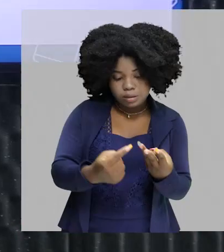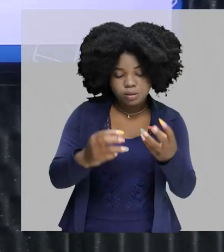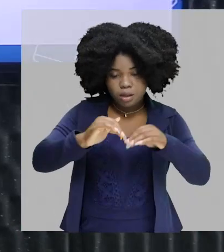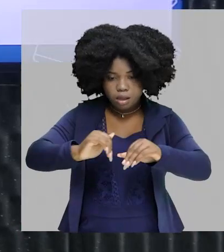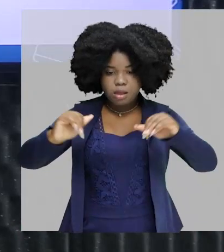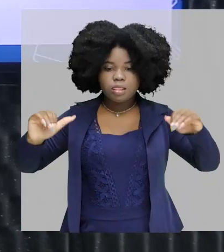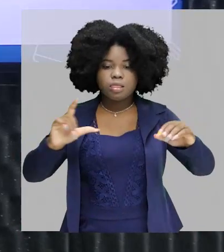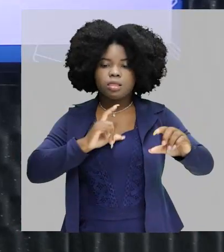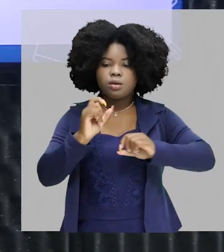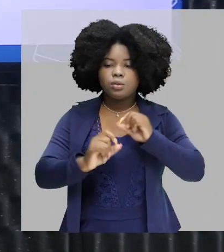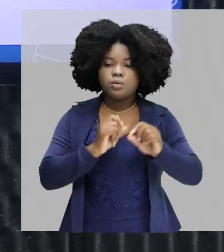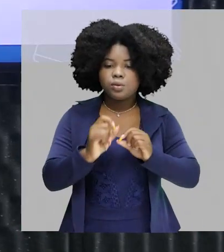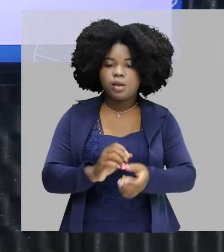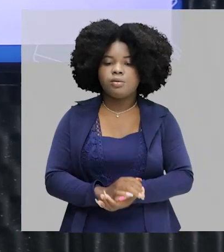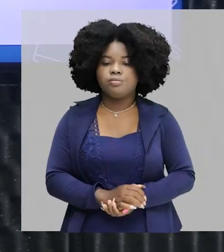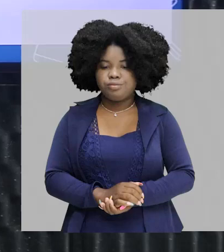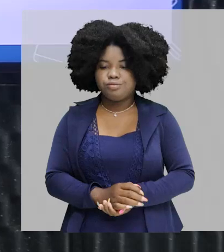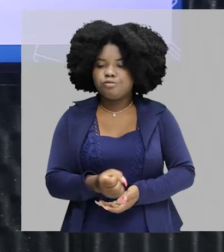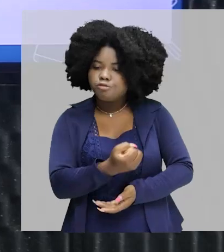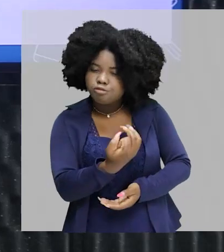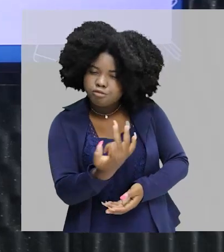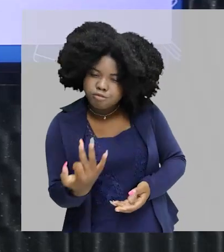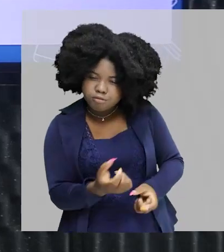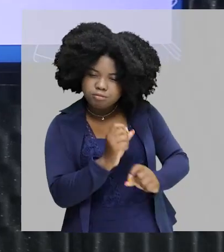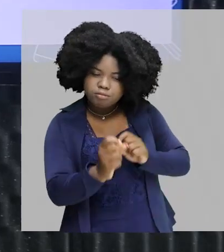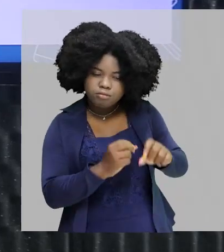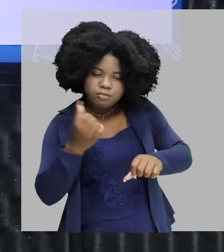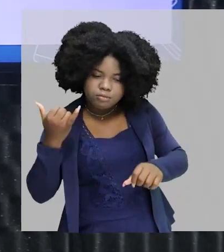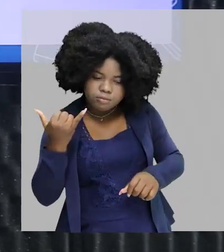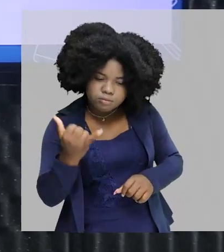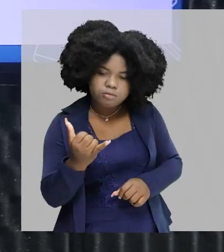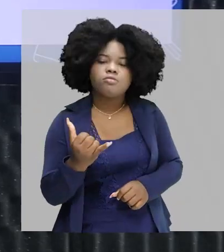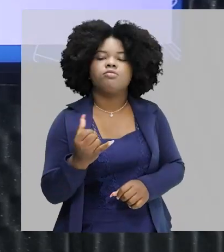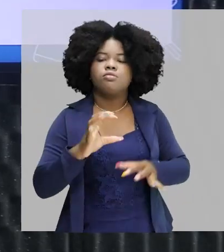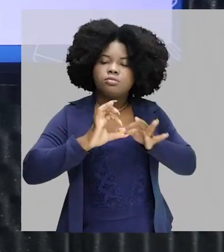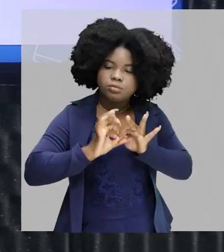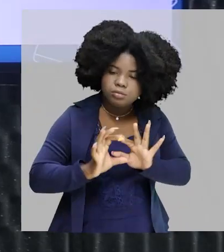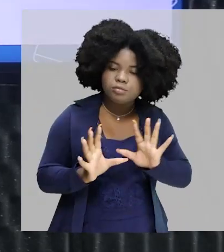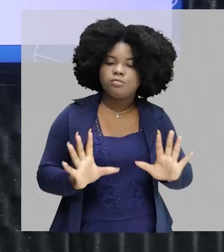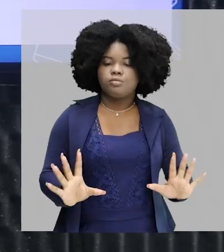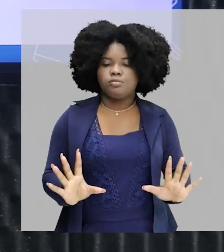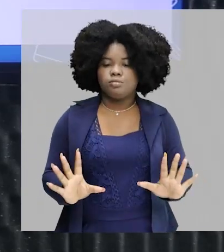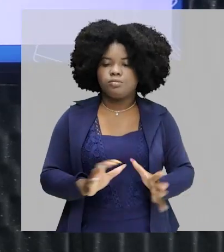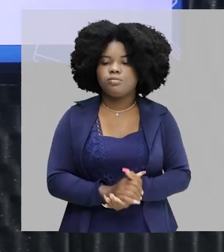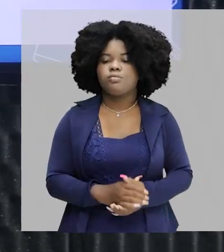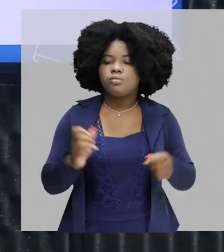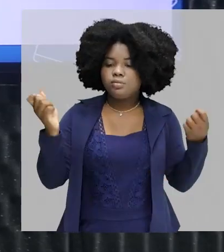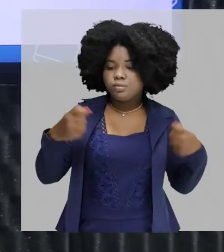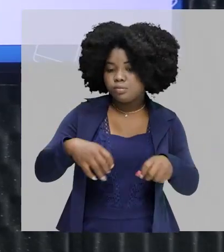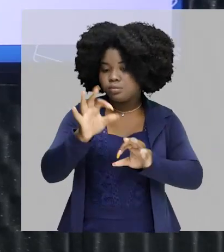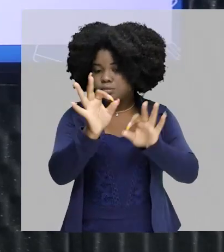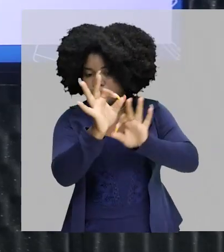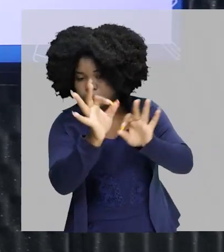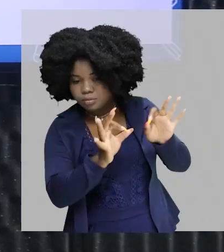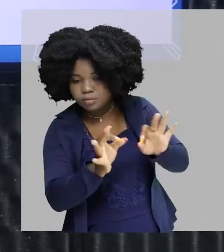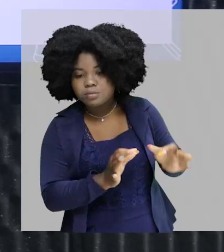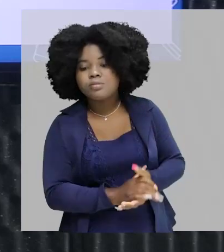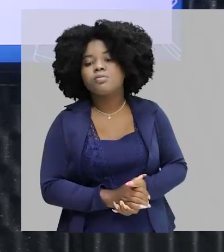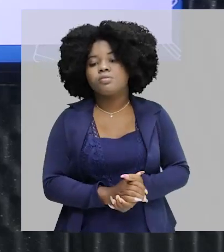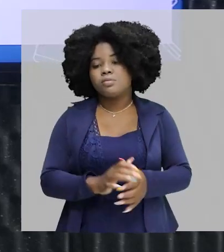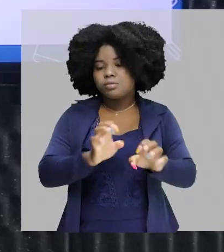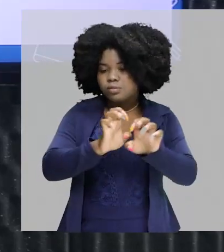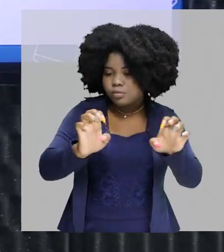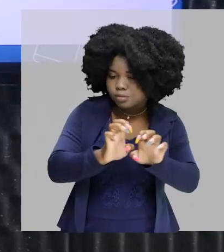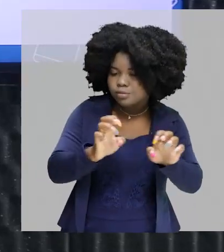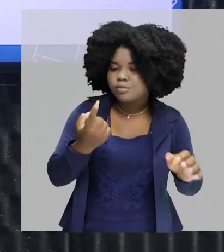uma grande quantidade de energia liberada, que pode ser calculado, por exemplo, pela equação de